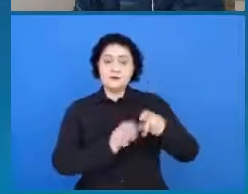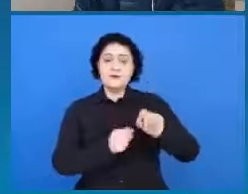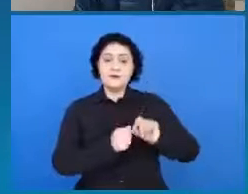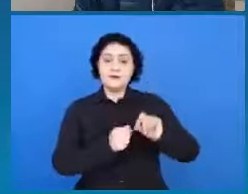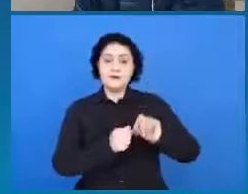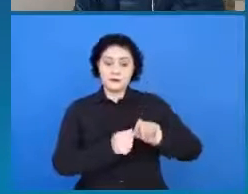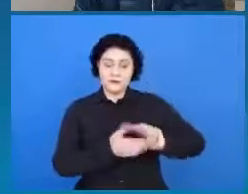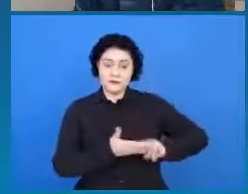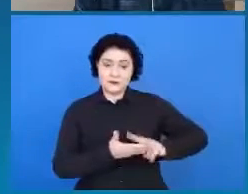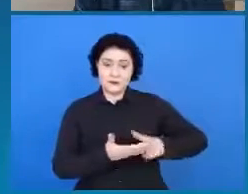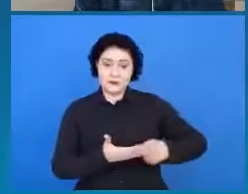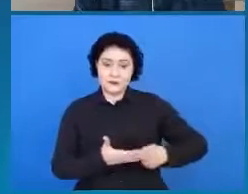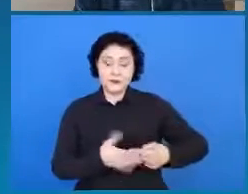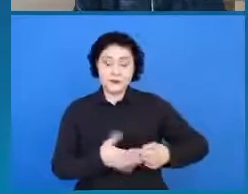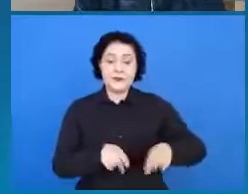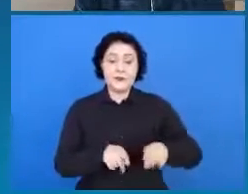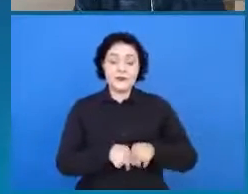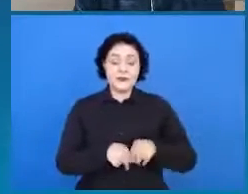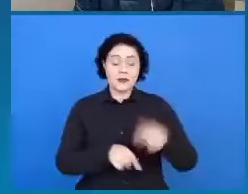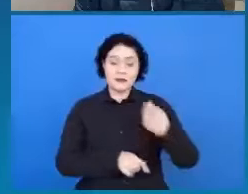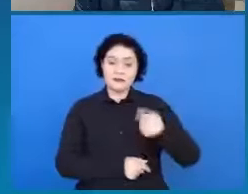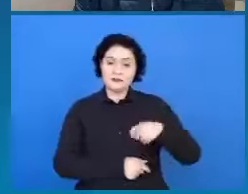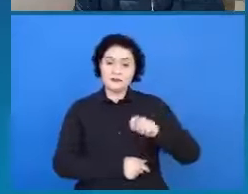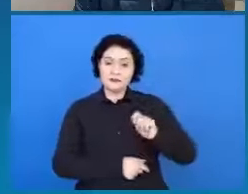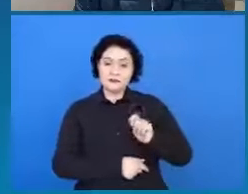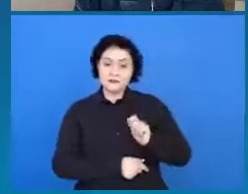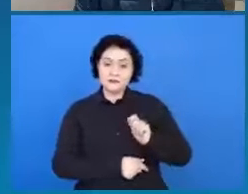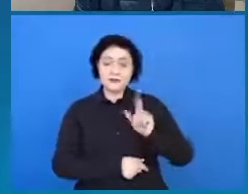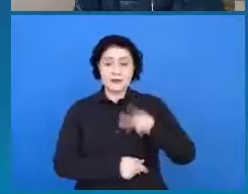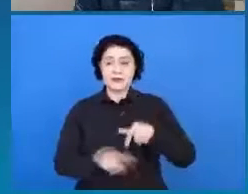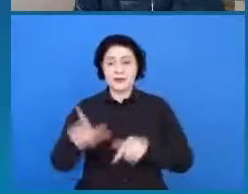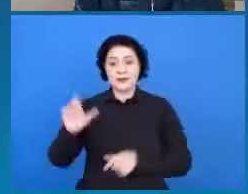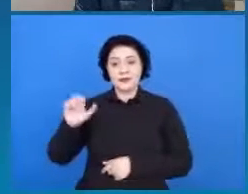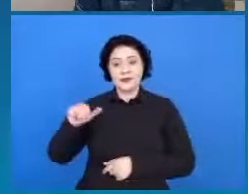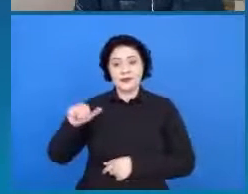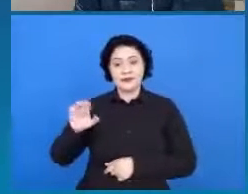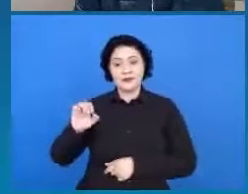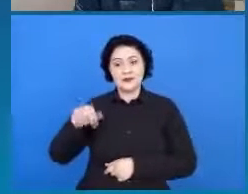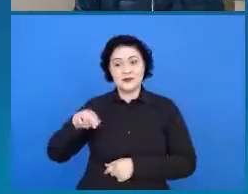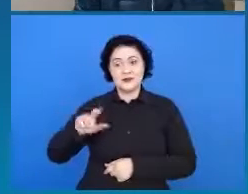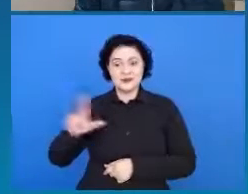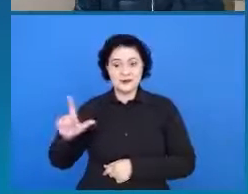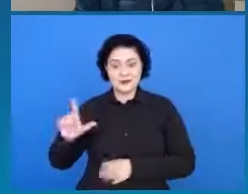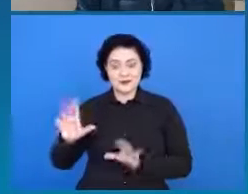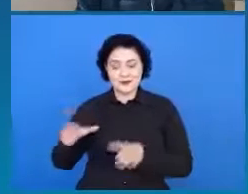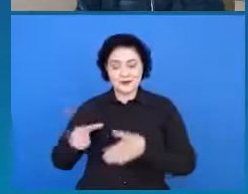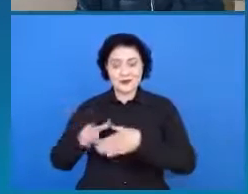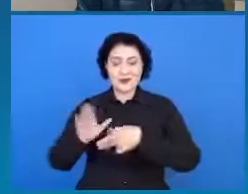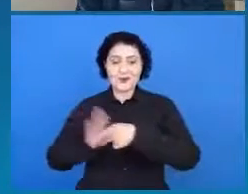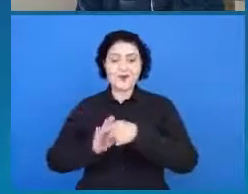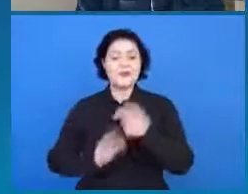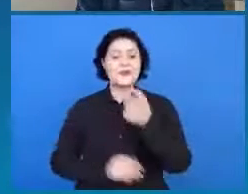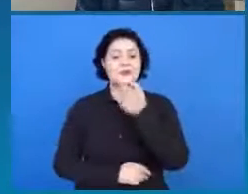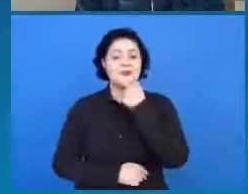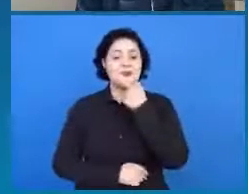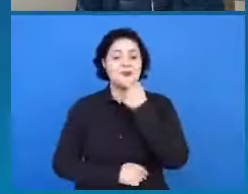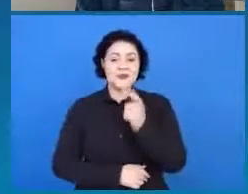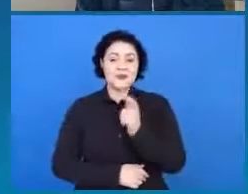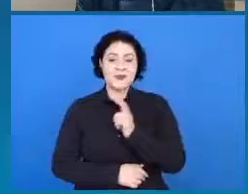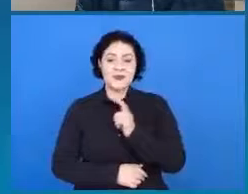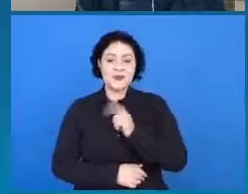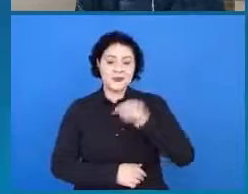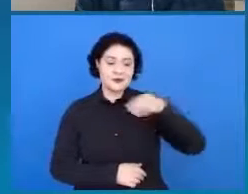para nós no espanhol é o link ou com sua equipe no inglês nós